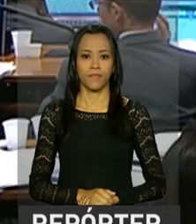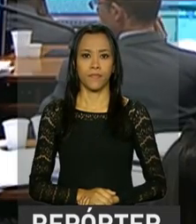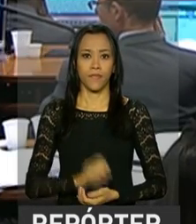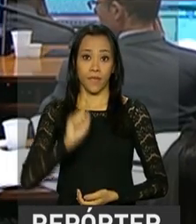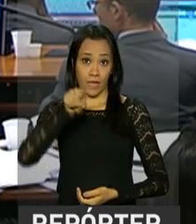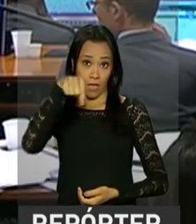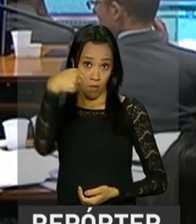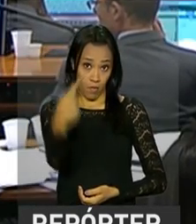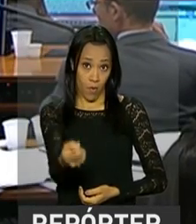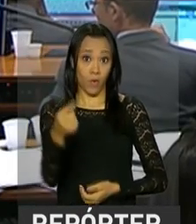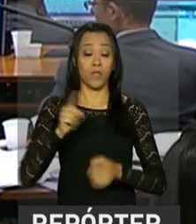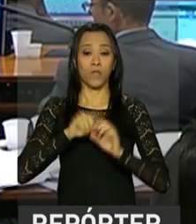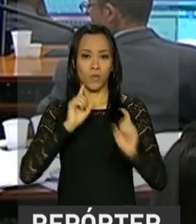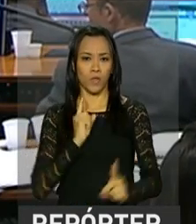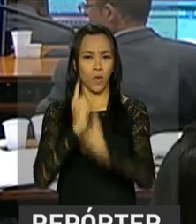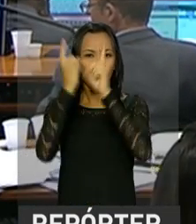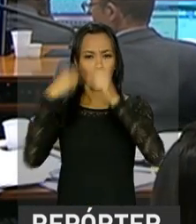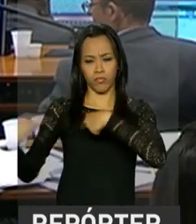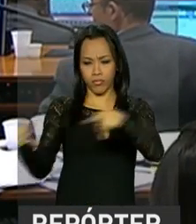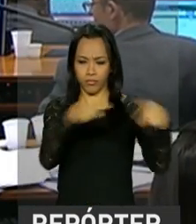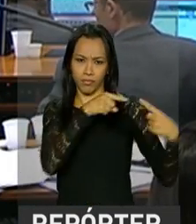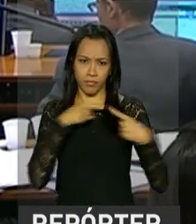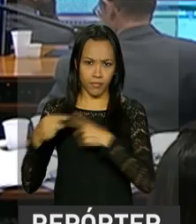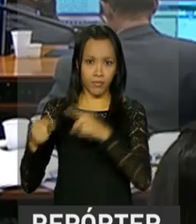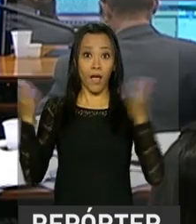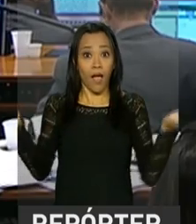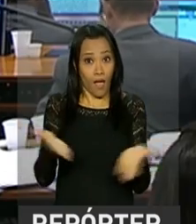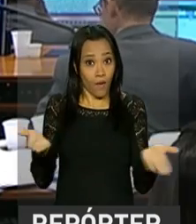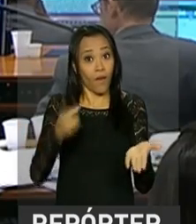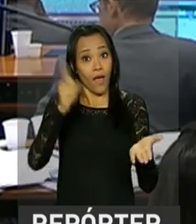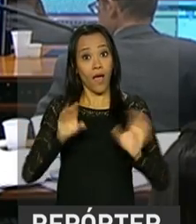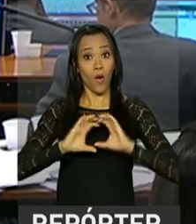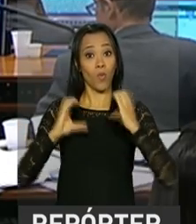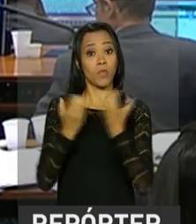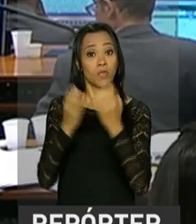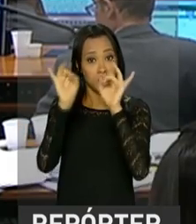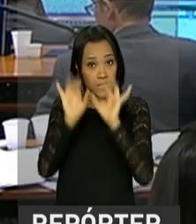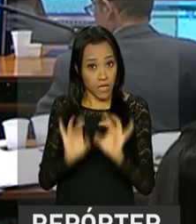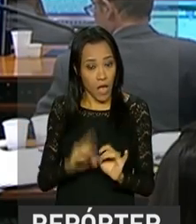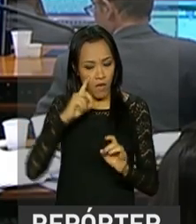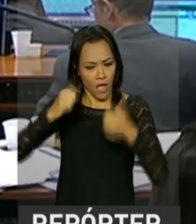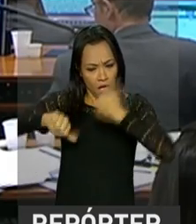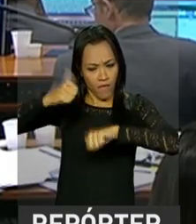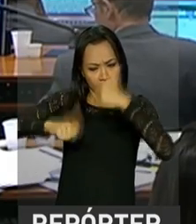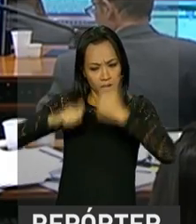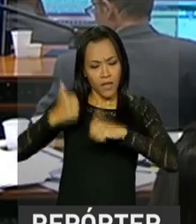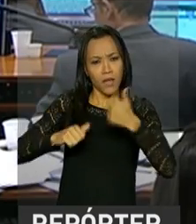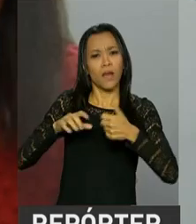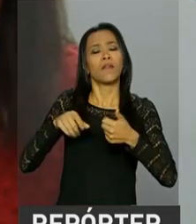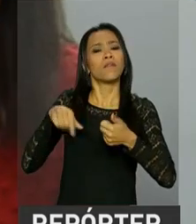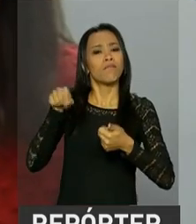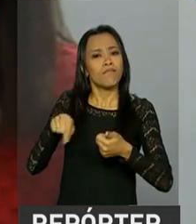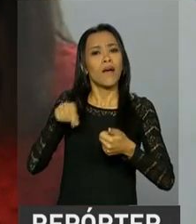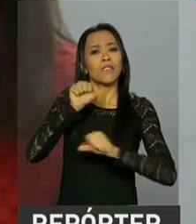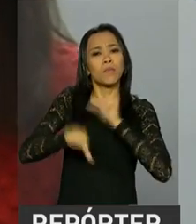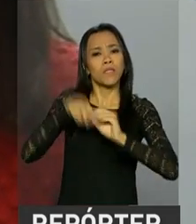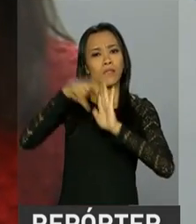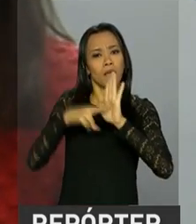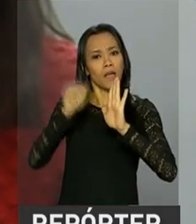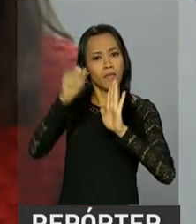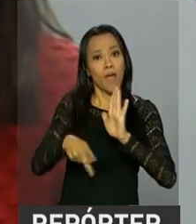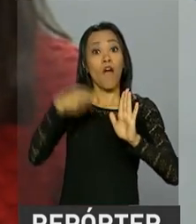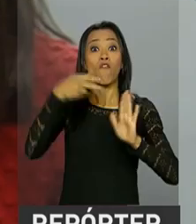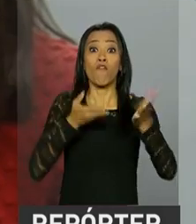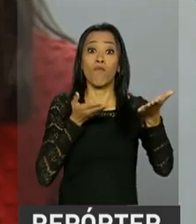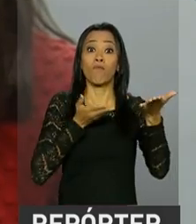Depois de audiências públicas e debates, chegou a hora da comissão especial que analisa a reforma da Previdência na Câmara votar o relatório